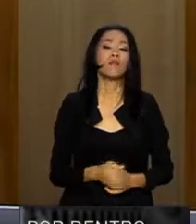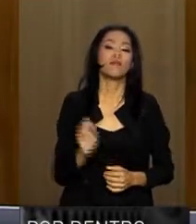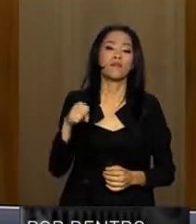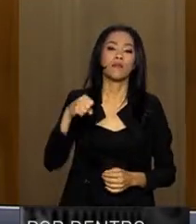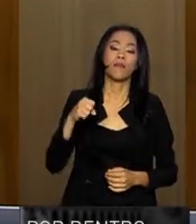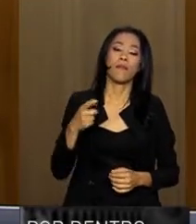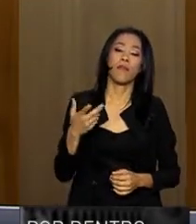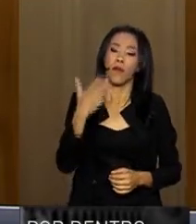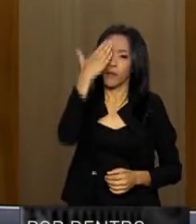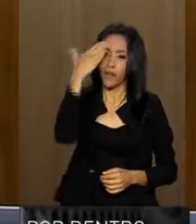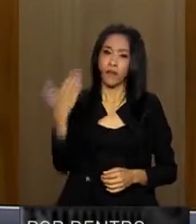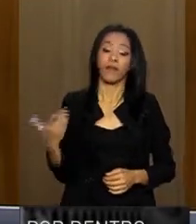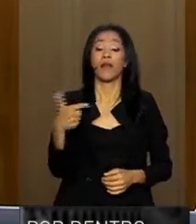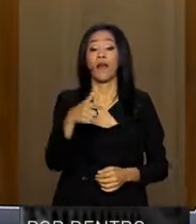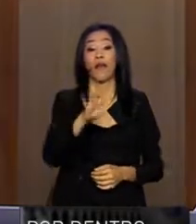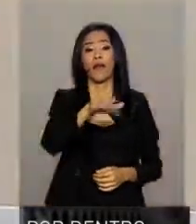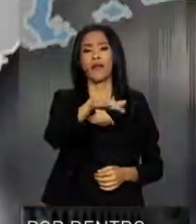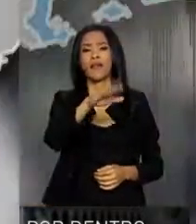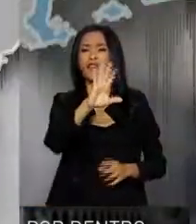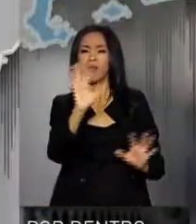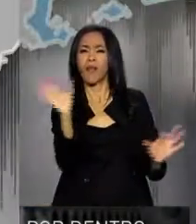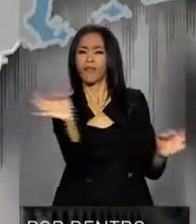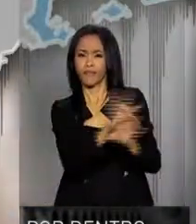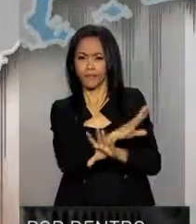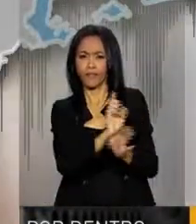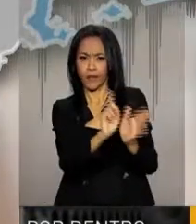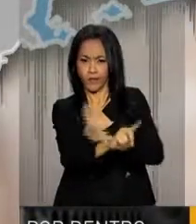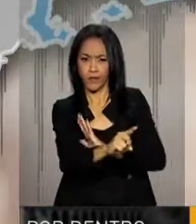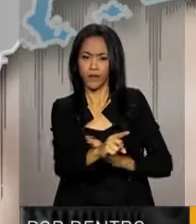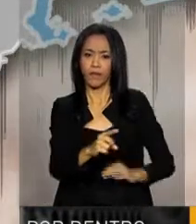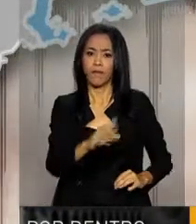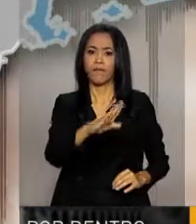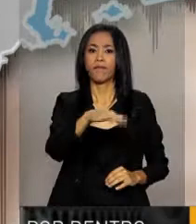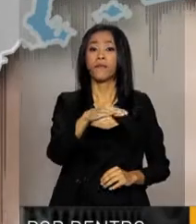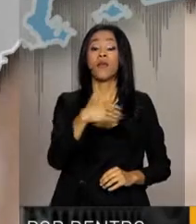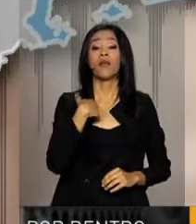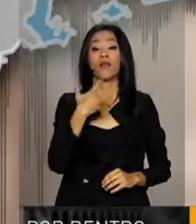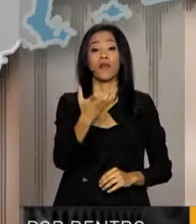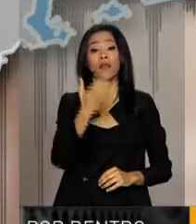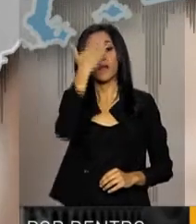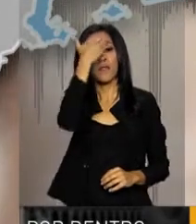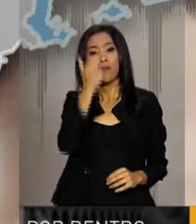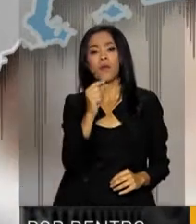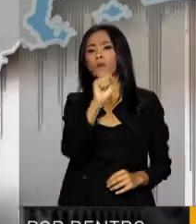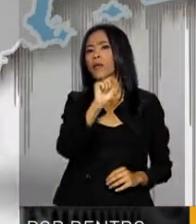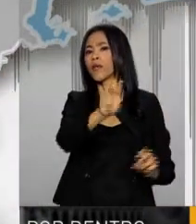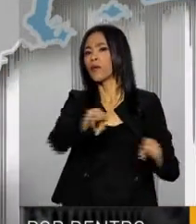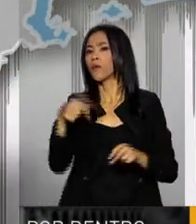cala obrigado só pra fechar ministro e eu gostaria de abordar com um tema também recorrente da nossa